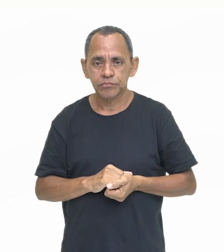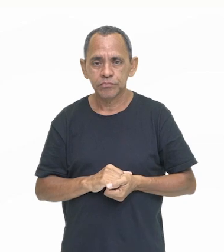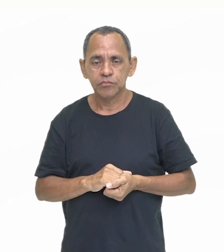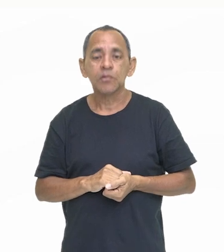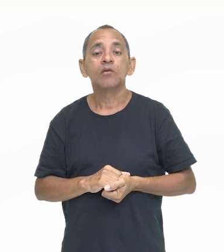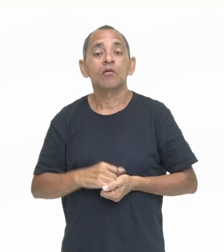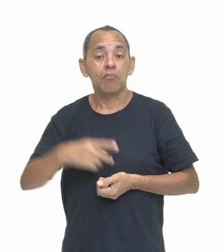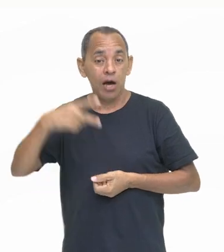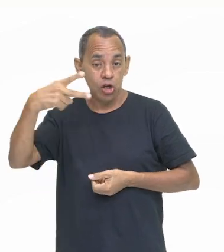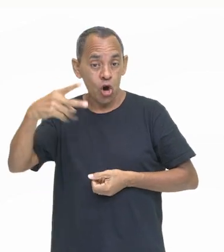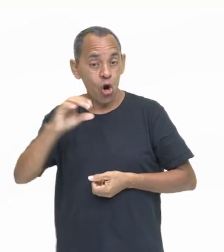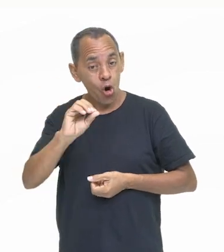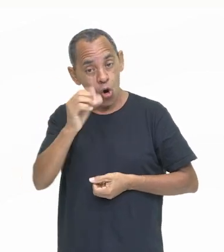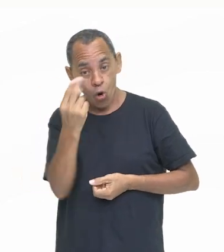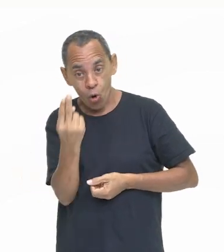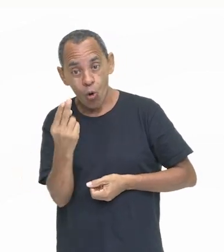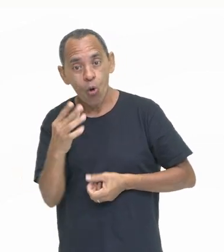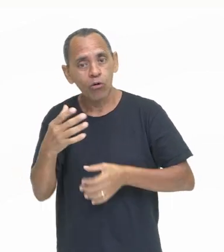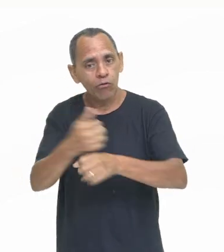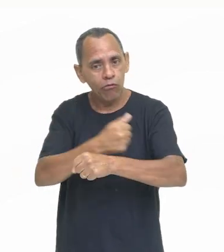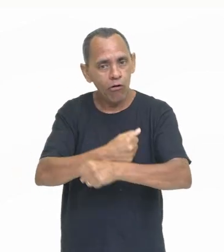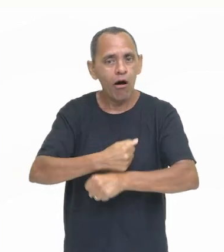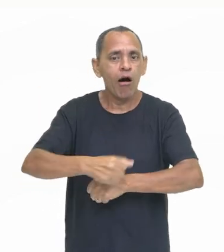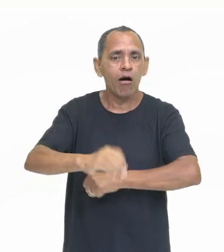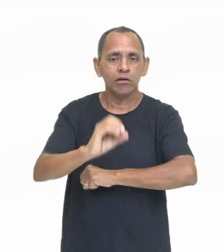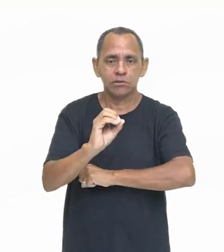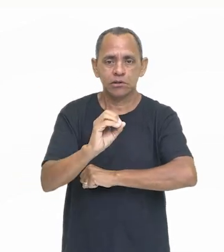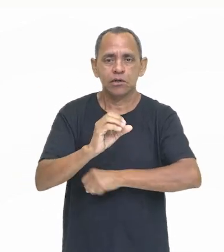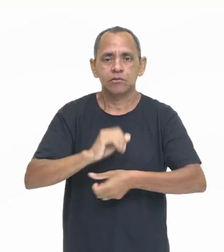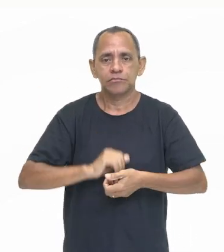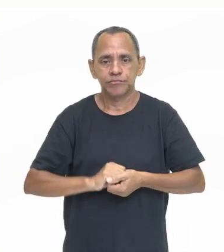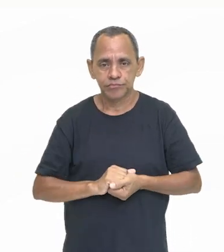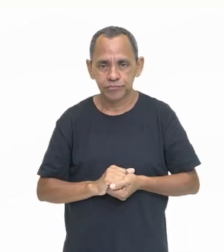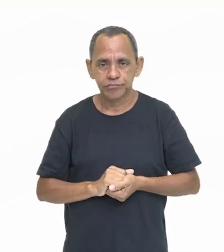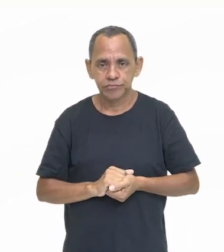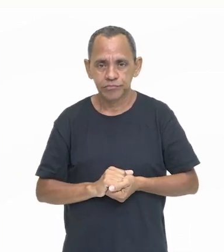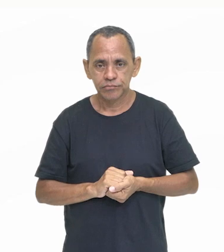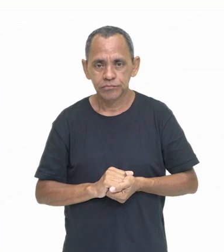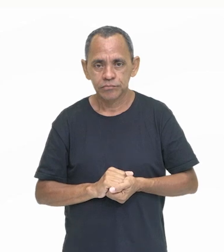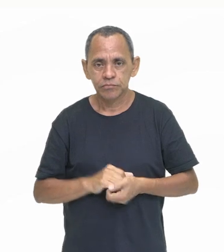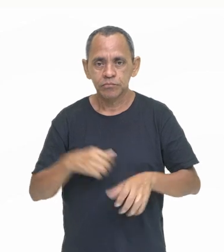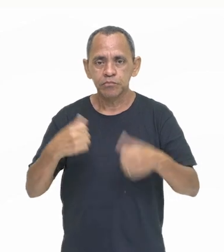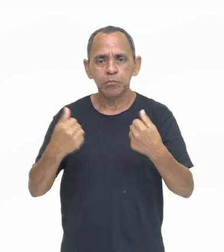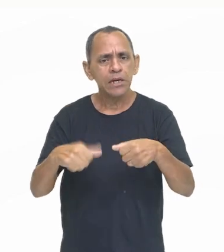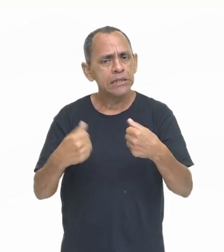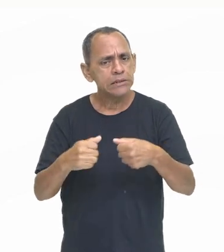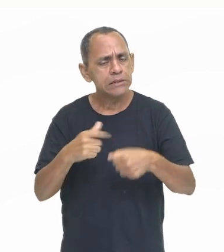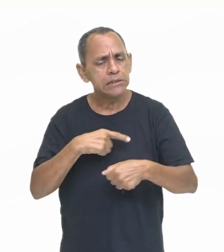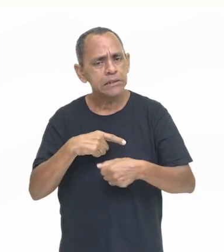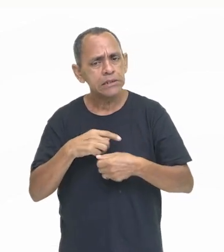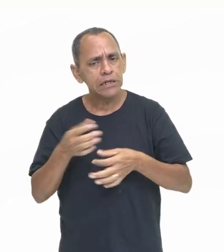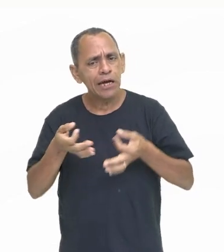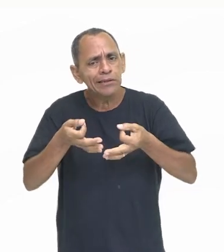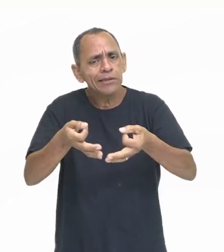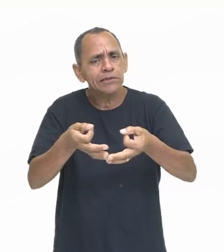se for um valor onde o denominador seja zero, né, é uma indeterminação, então a nossa